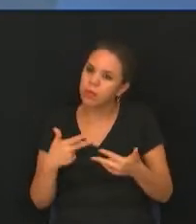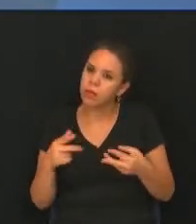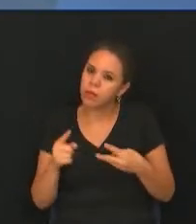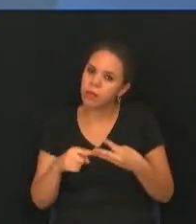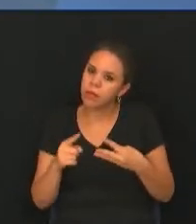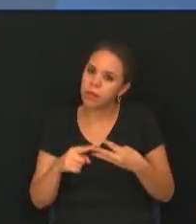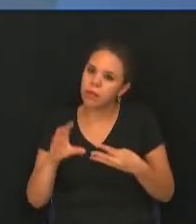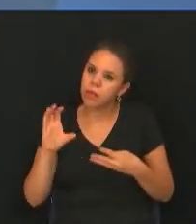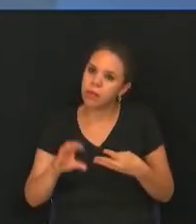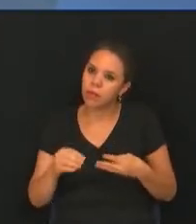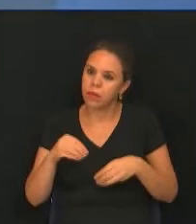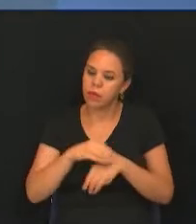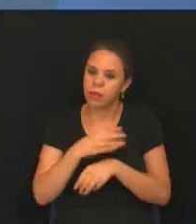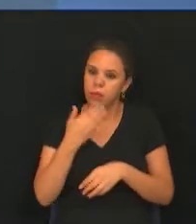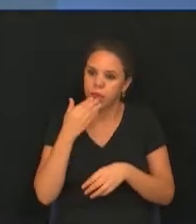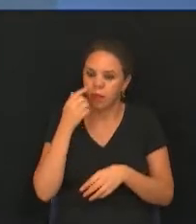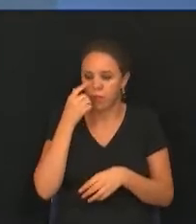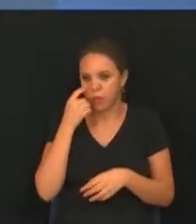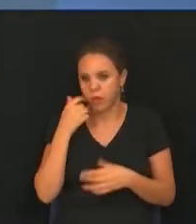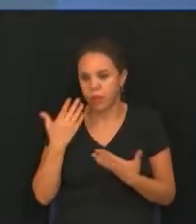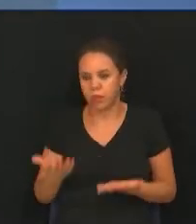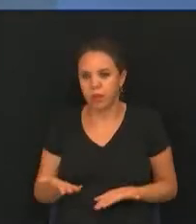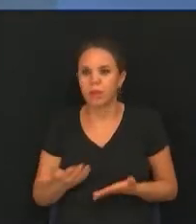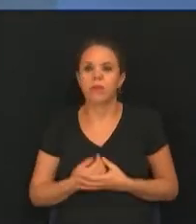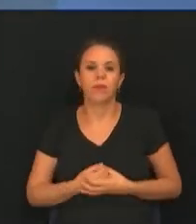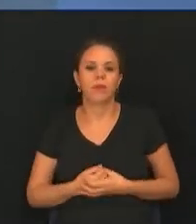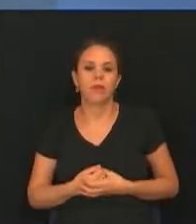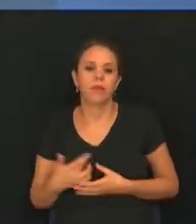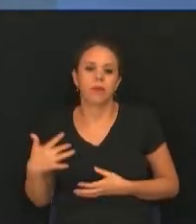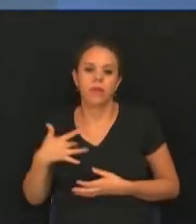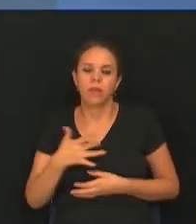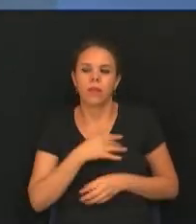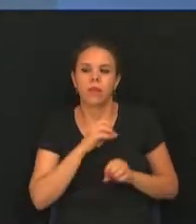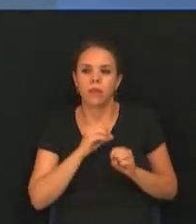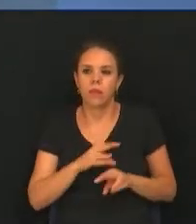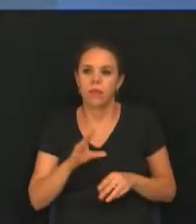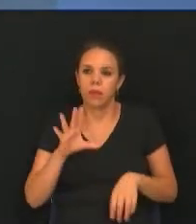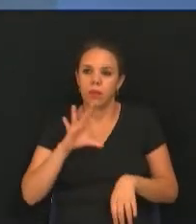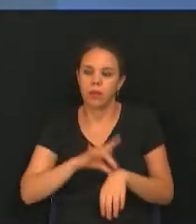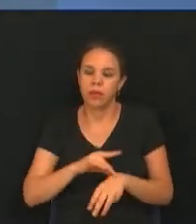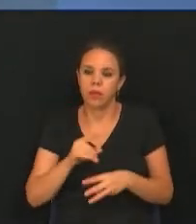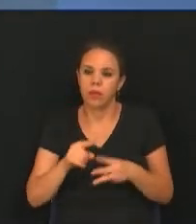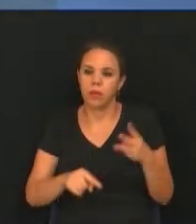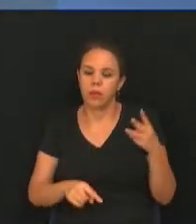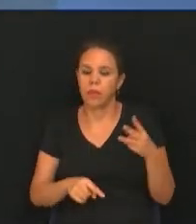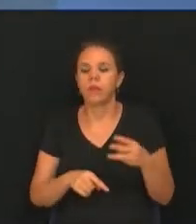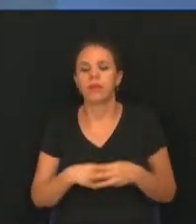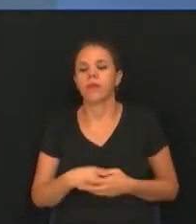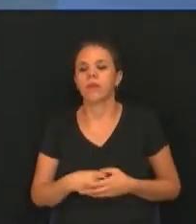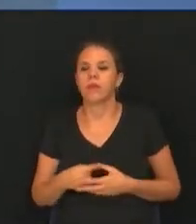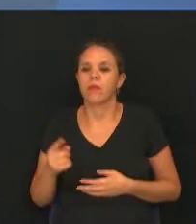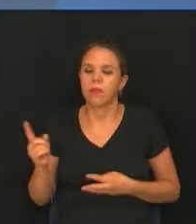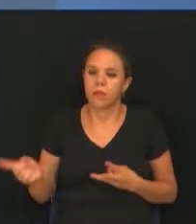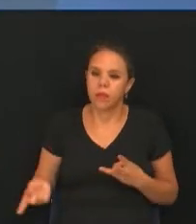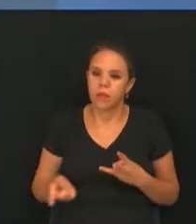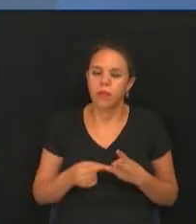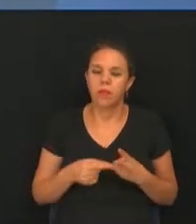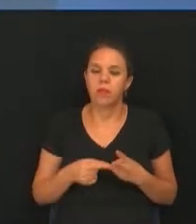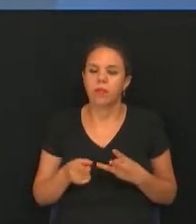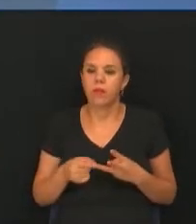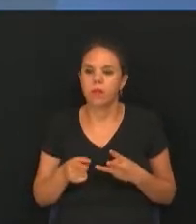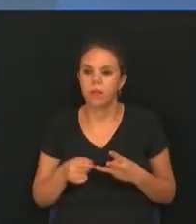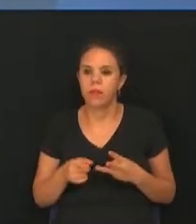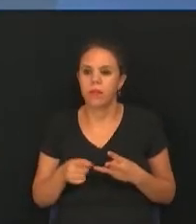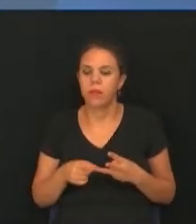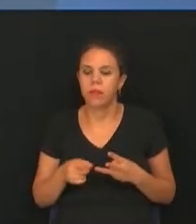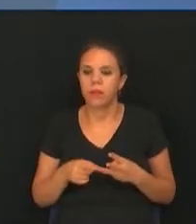cidadãos trazem para nós, que são realmente a saúde, a educação e a segurança, os 3 itens que mais são